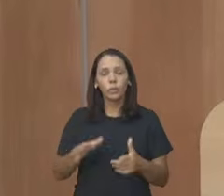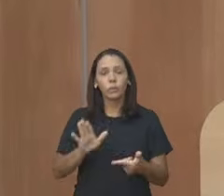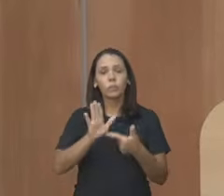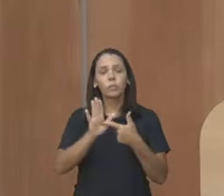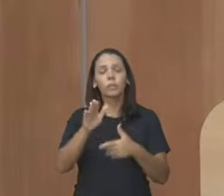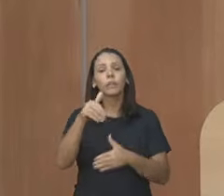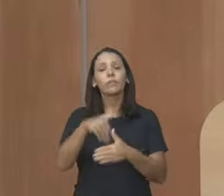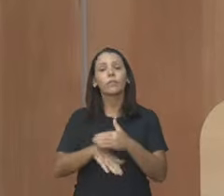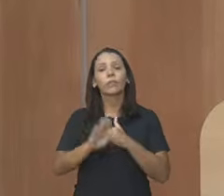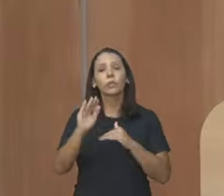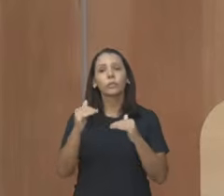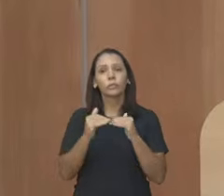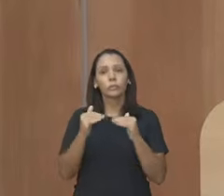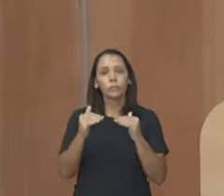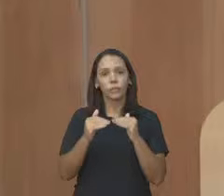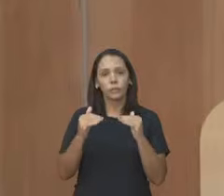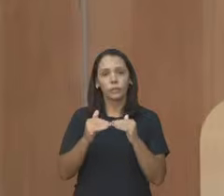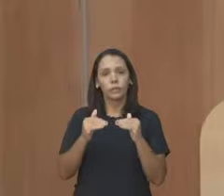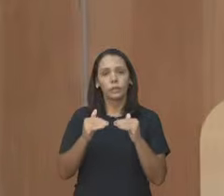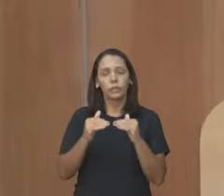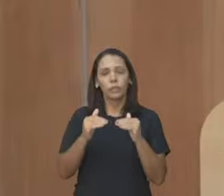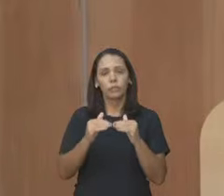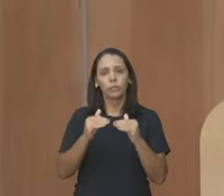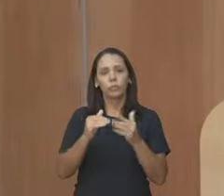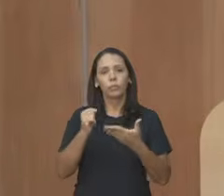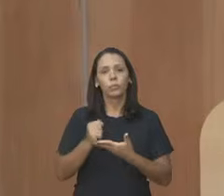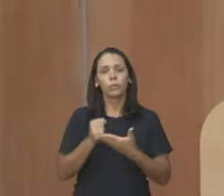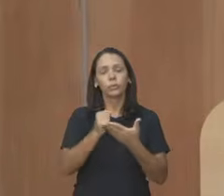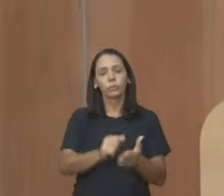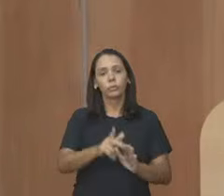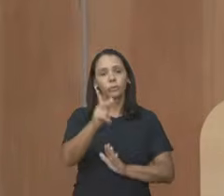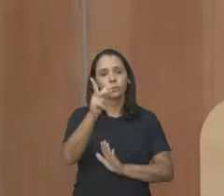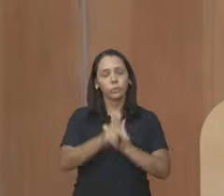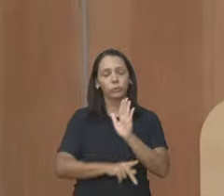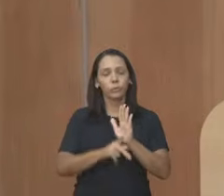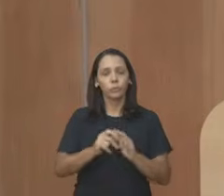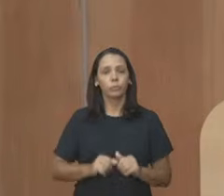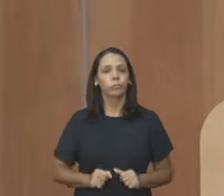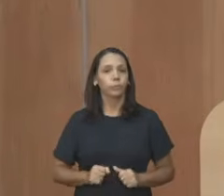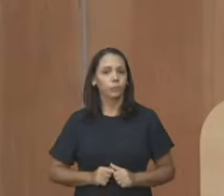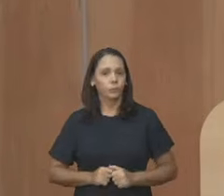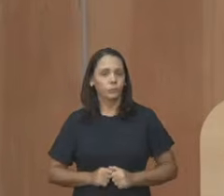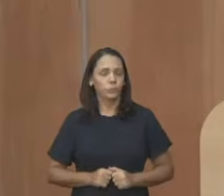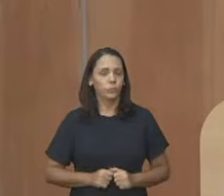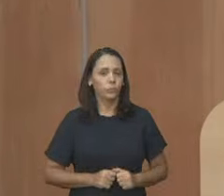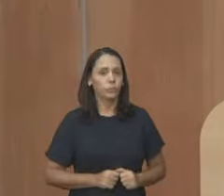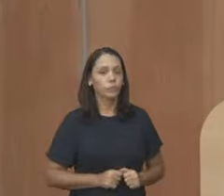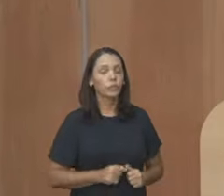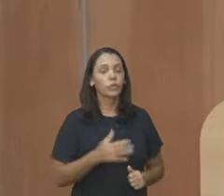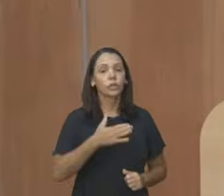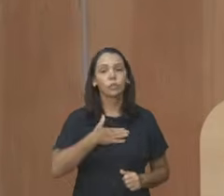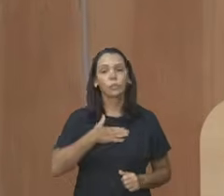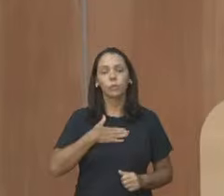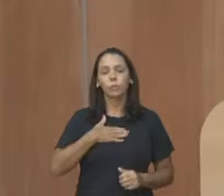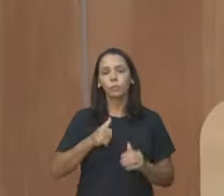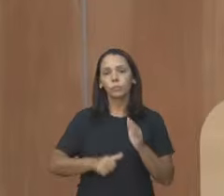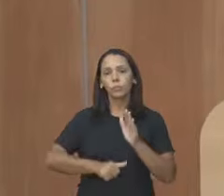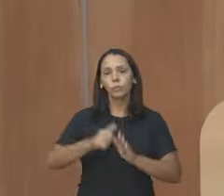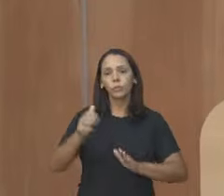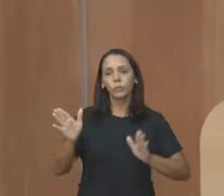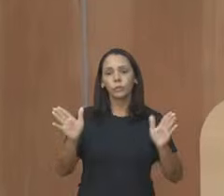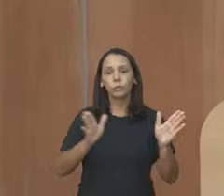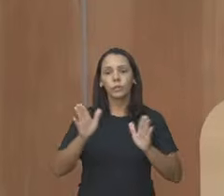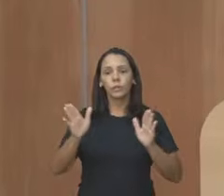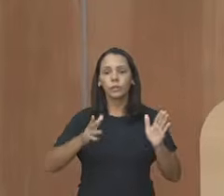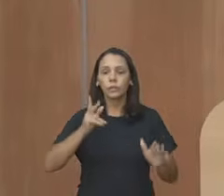o meu voto favorável a esse trabalho. E como eu disse, né, no meu primeiro mandato, não farei dessa